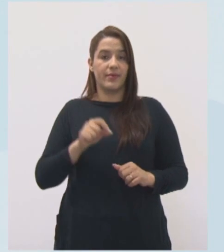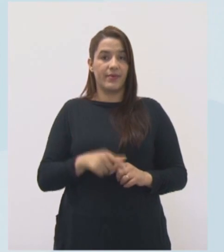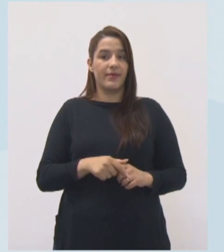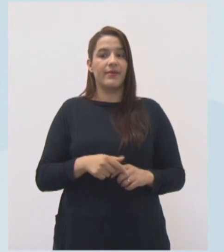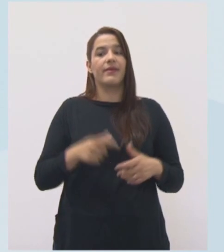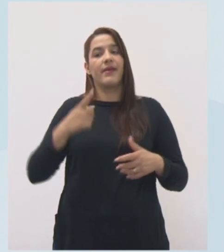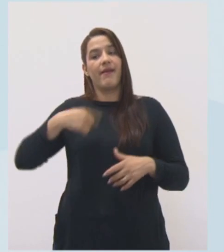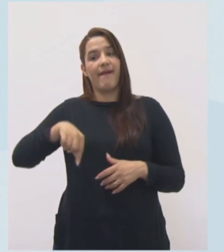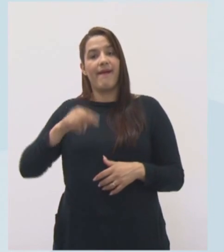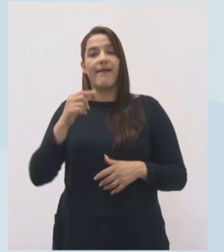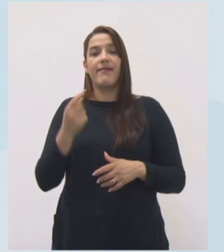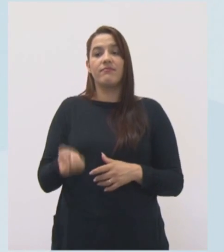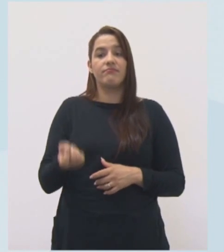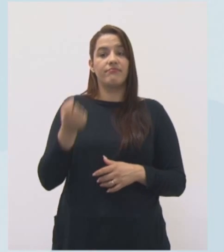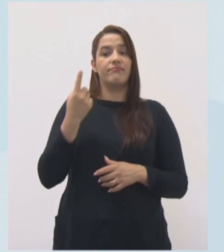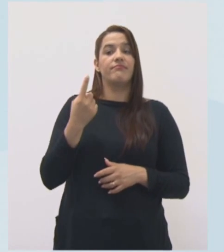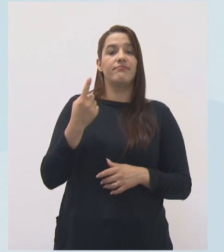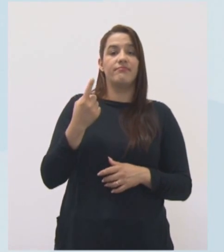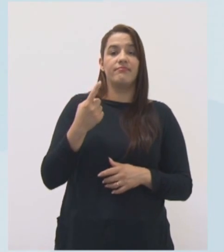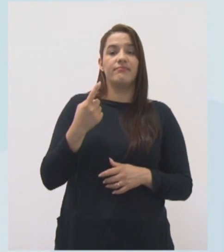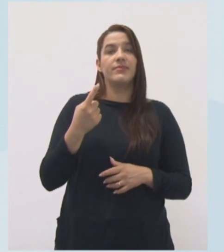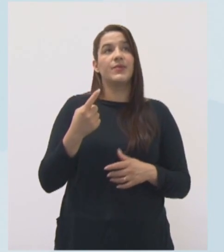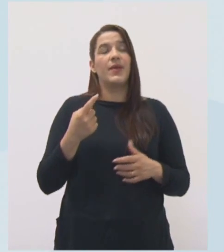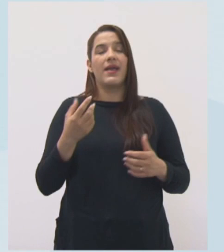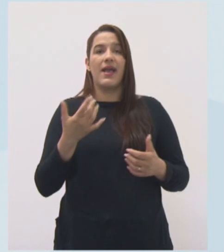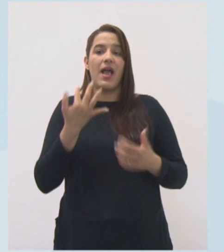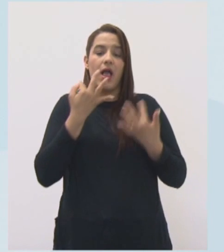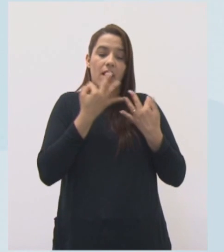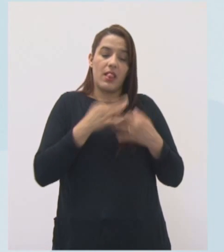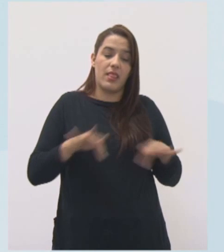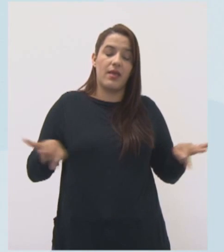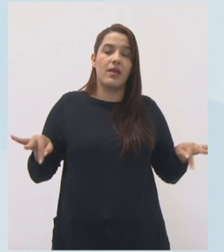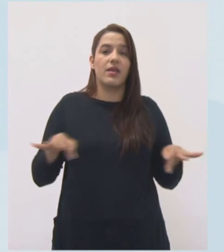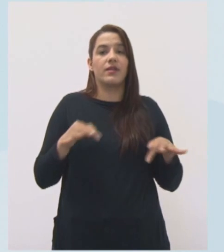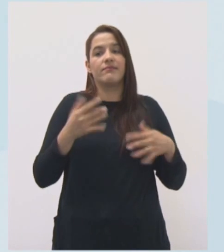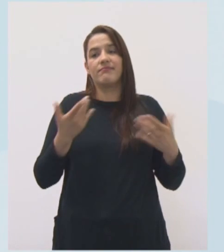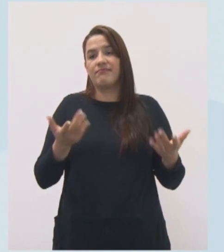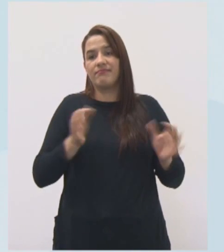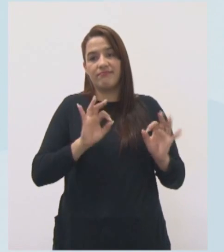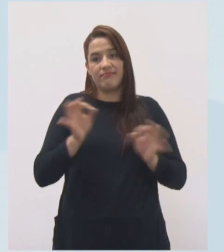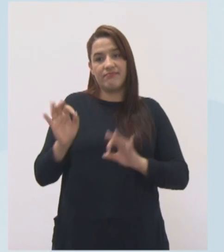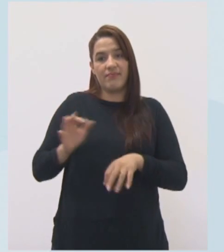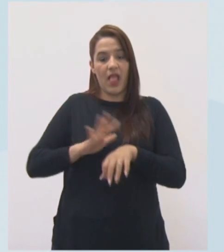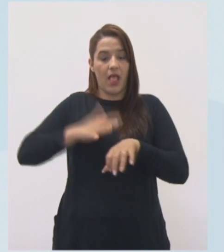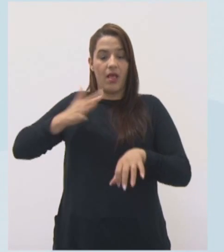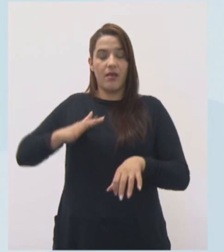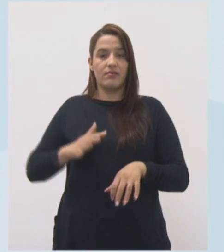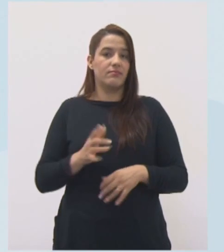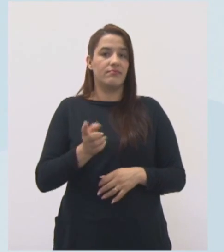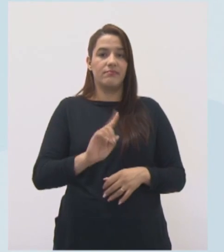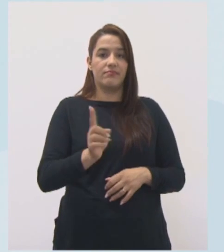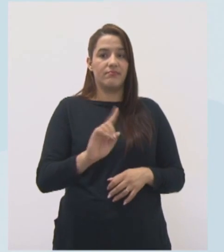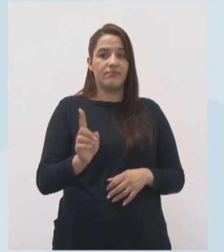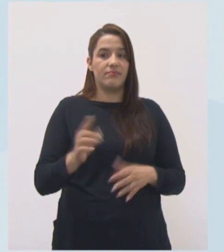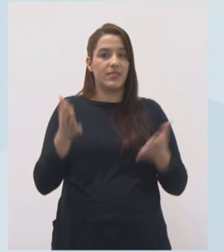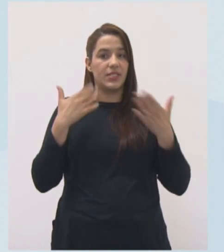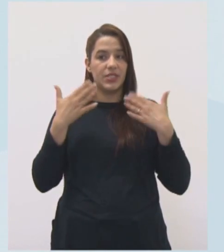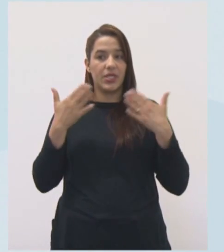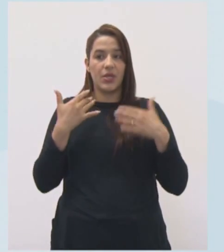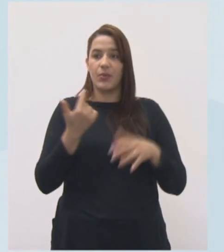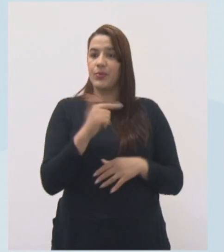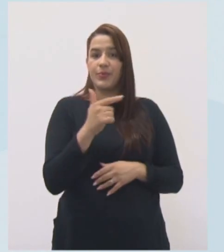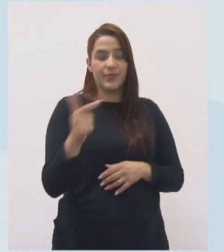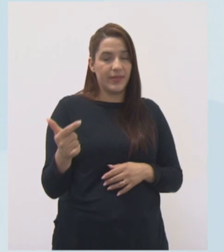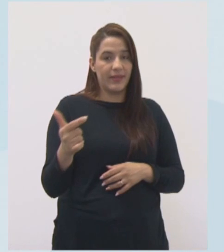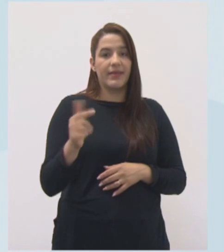sentido real, porque não é arder, né? Não é o arder nem de queimar, nem de nada. Não é arder de calor. É